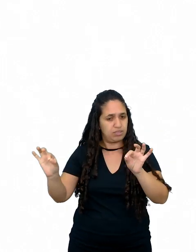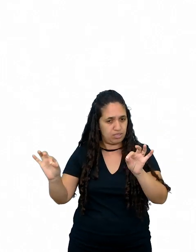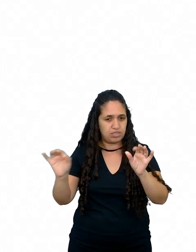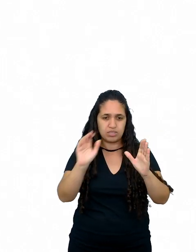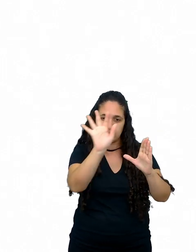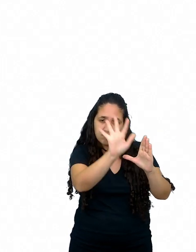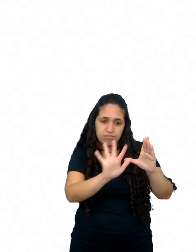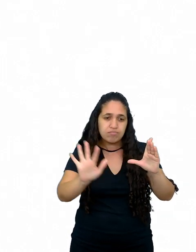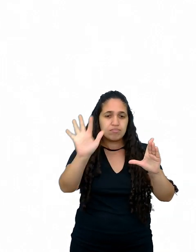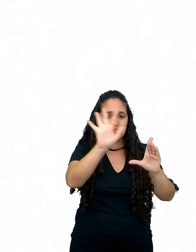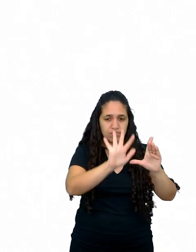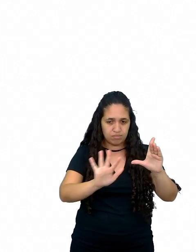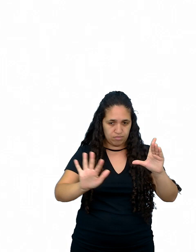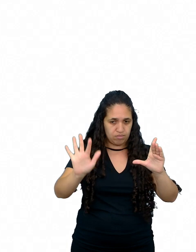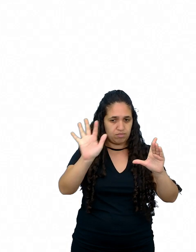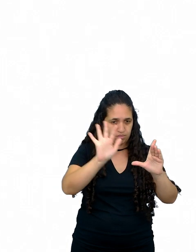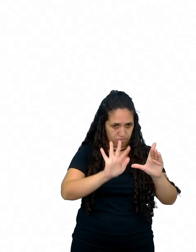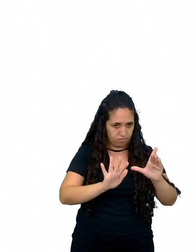bom?